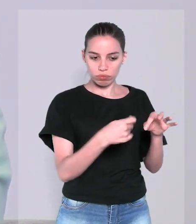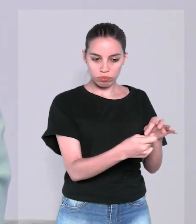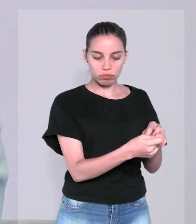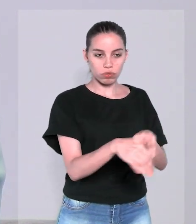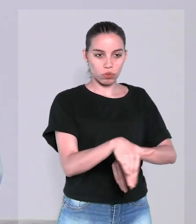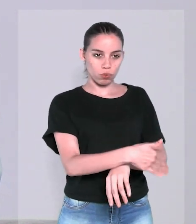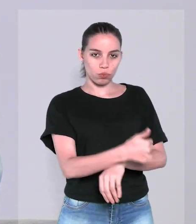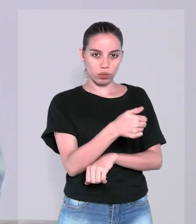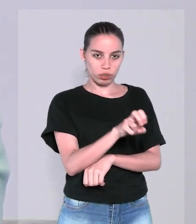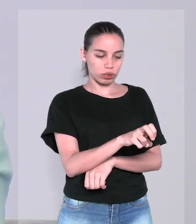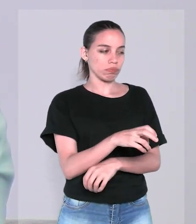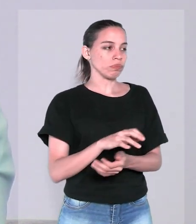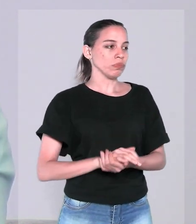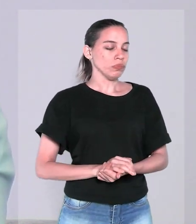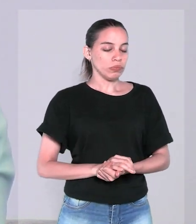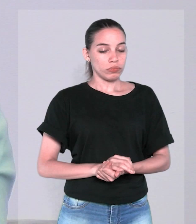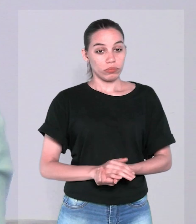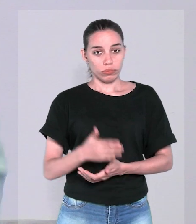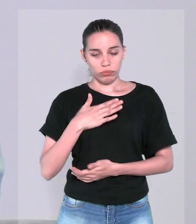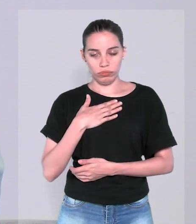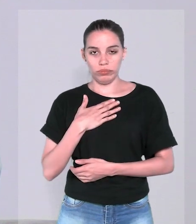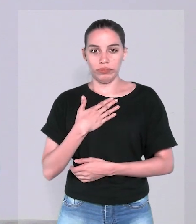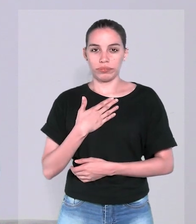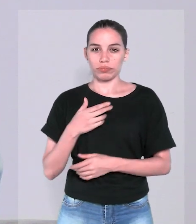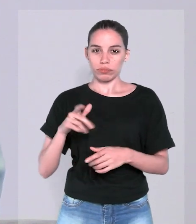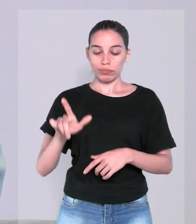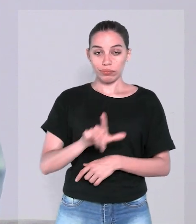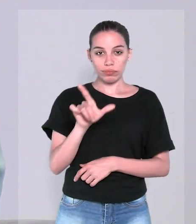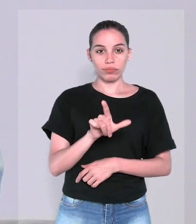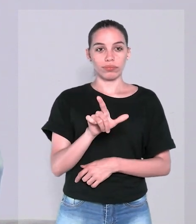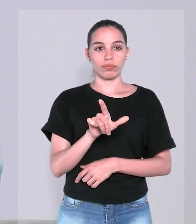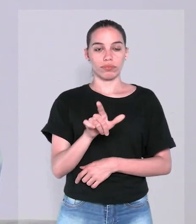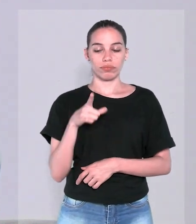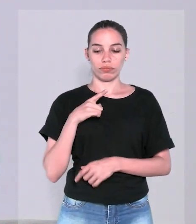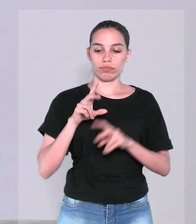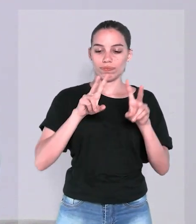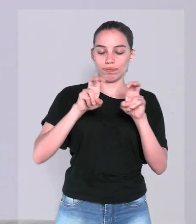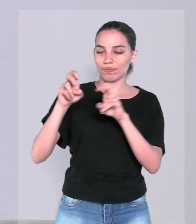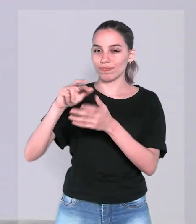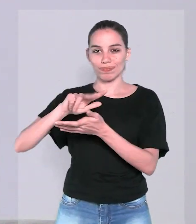tem no Geração do Quarto, porque eu sempre me preocupo com as questões